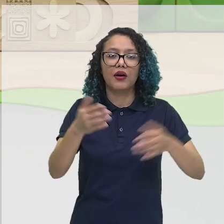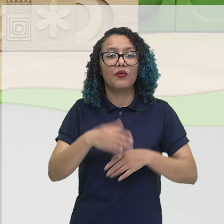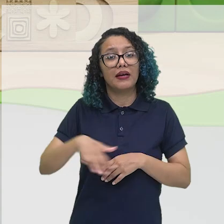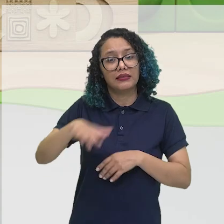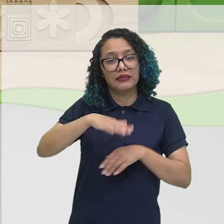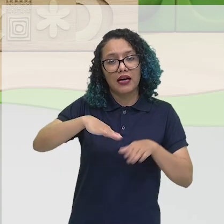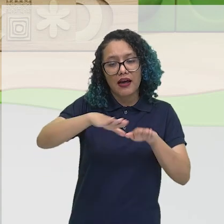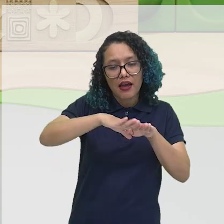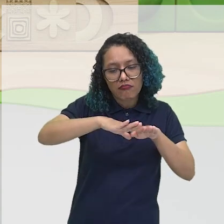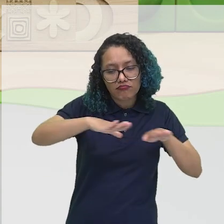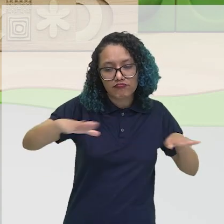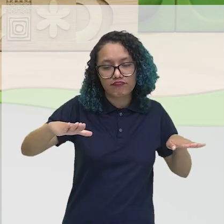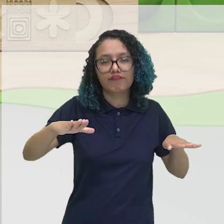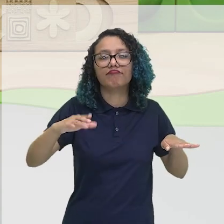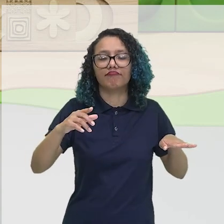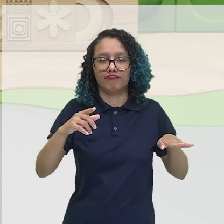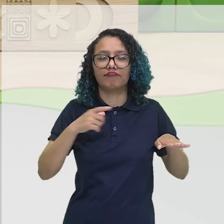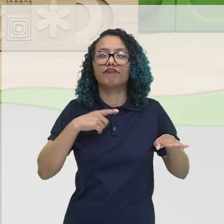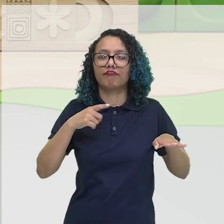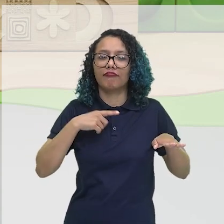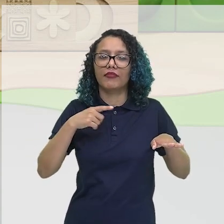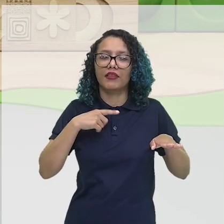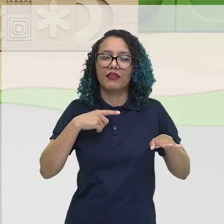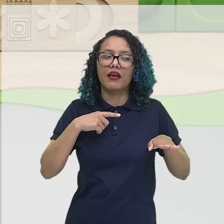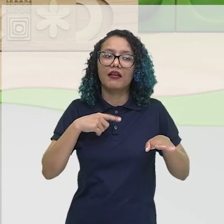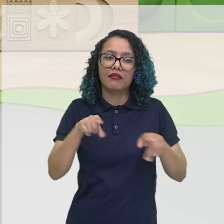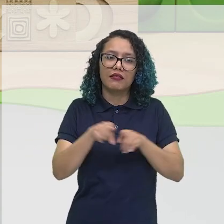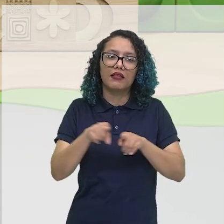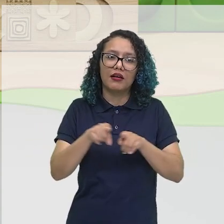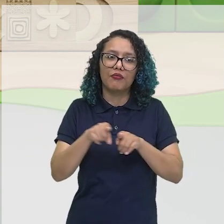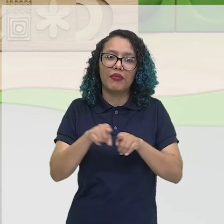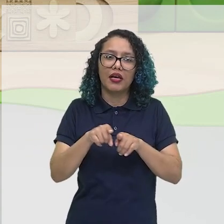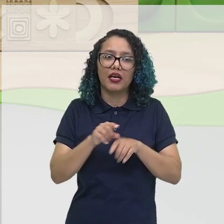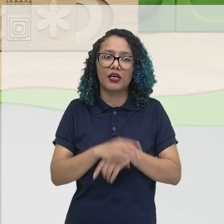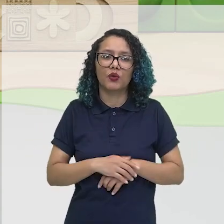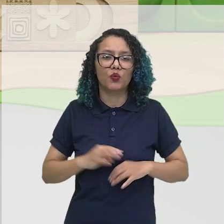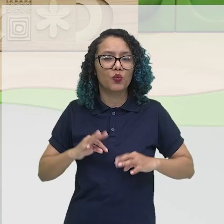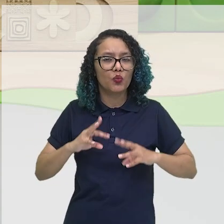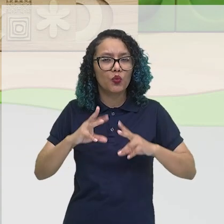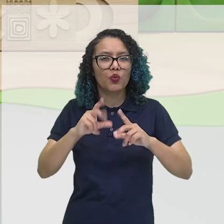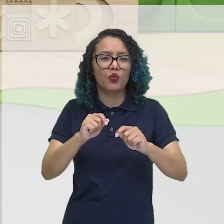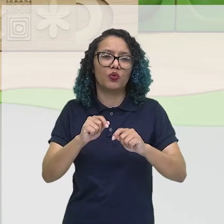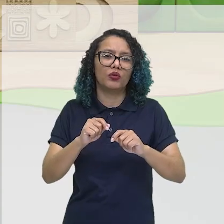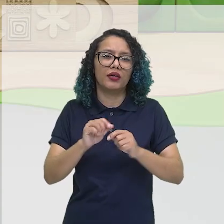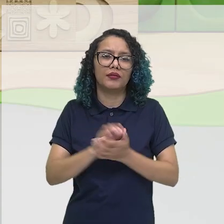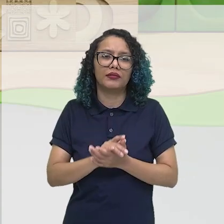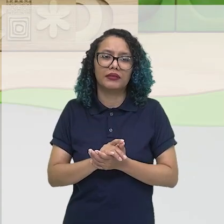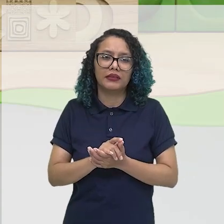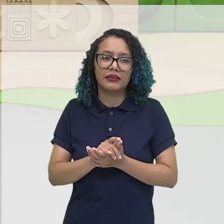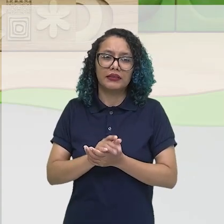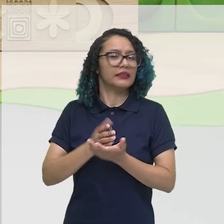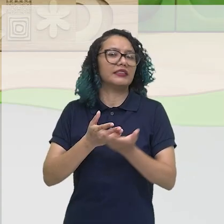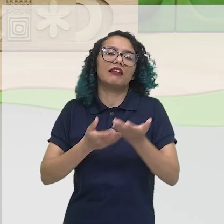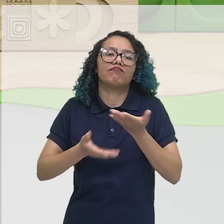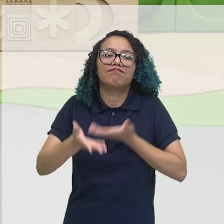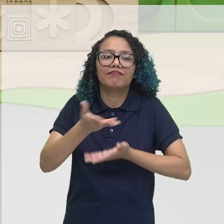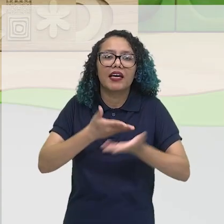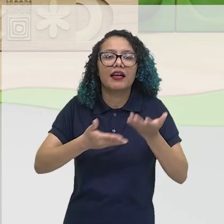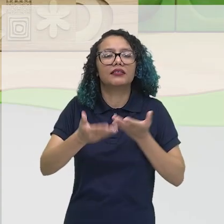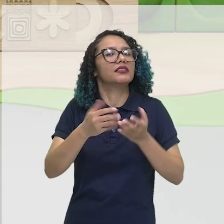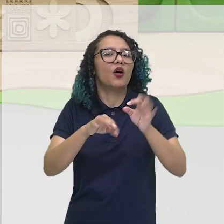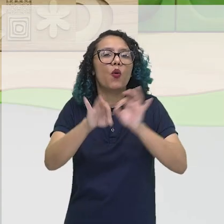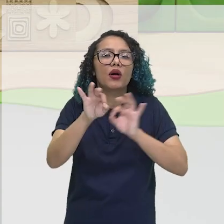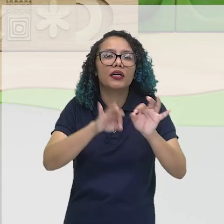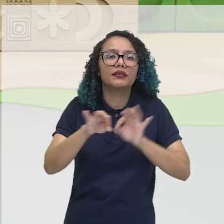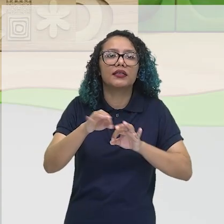planície, está associado também todo esse, né, movimento aí geológico dentro